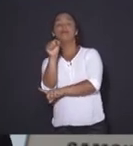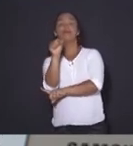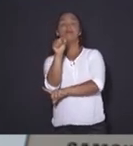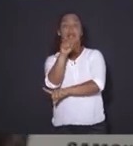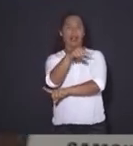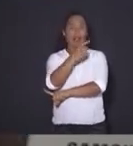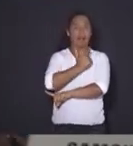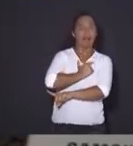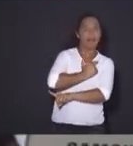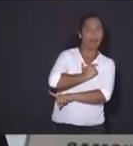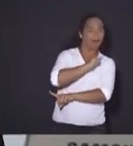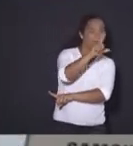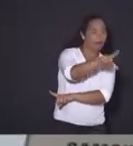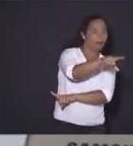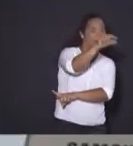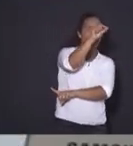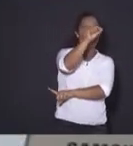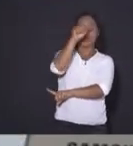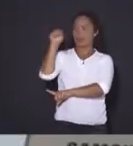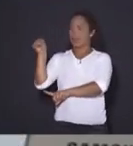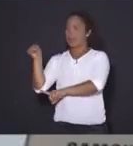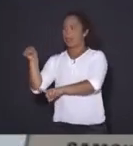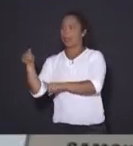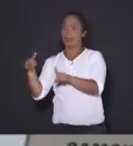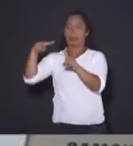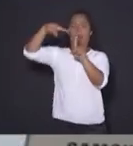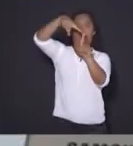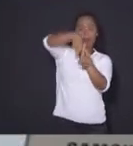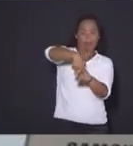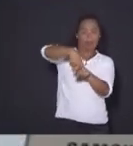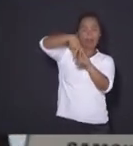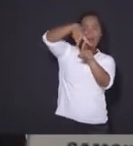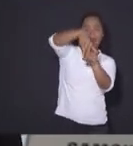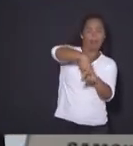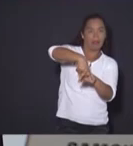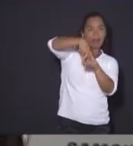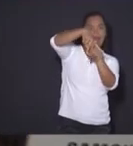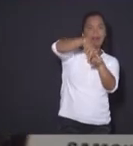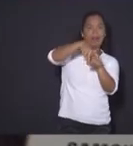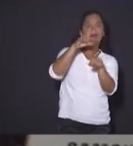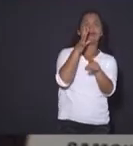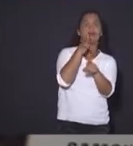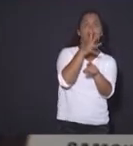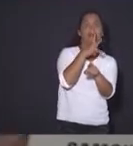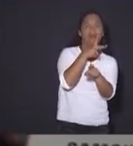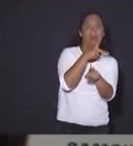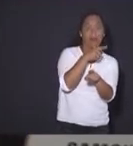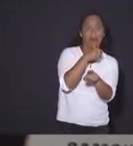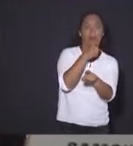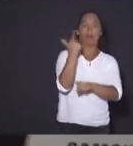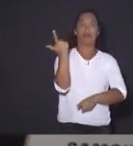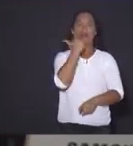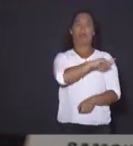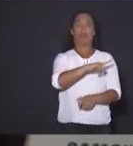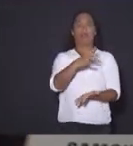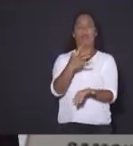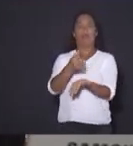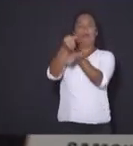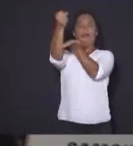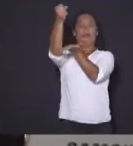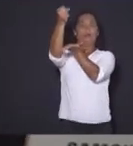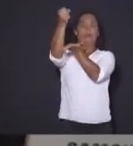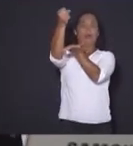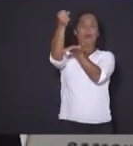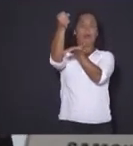bonita por eles e aí eles tinham que montar em cima dela e quem demorasse mas consegui ficar mais tempo em cima dessa mulher ganhava um prêmio na